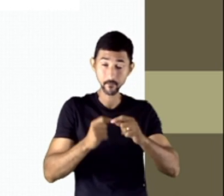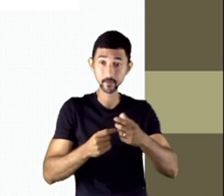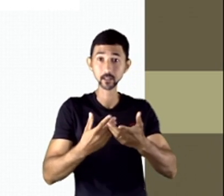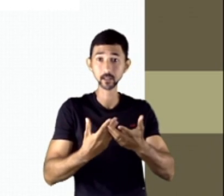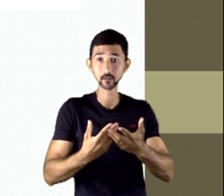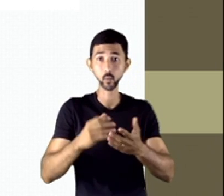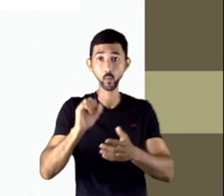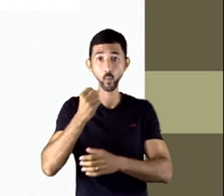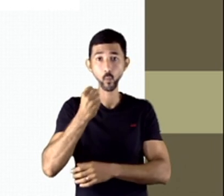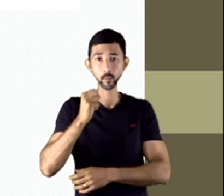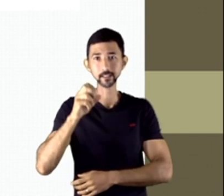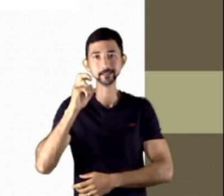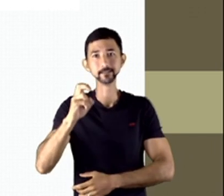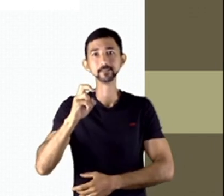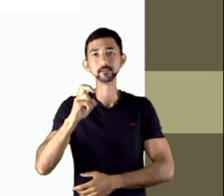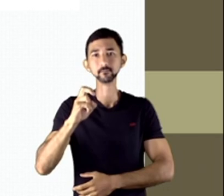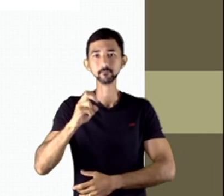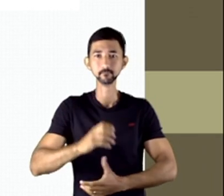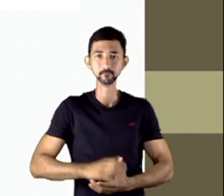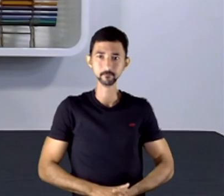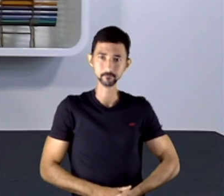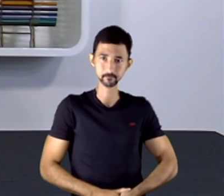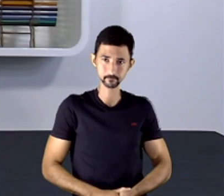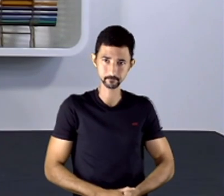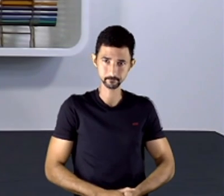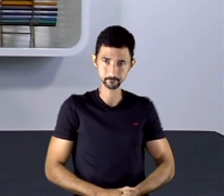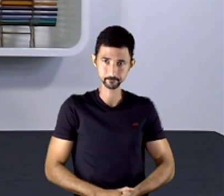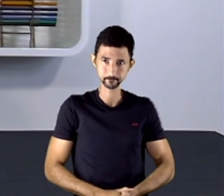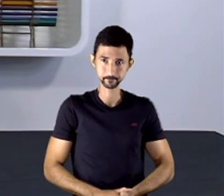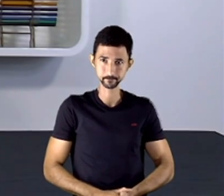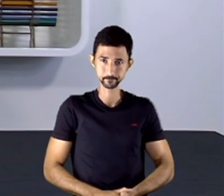com 85. Vem para mim agora.